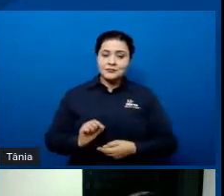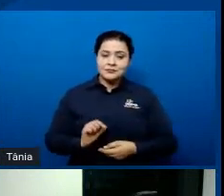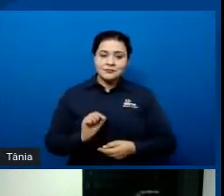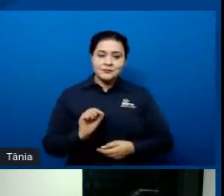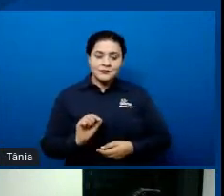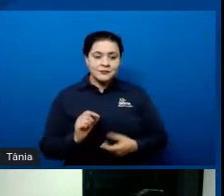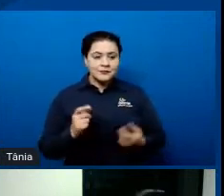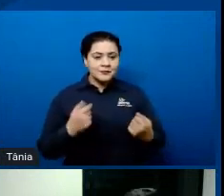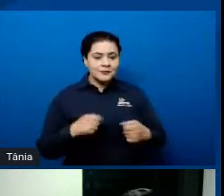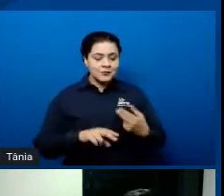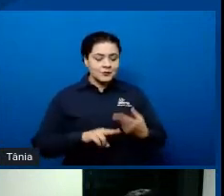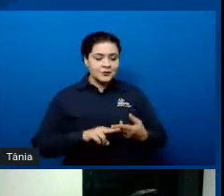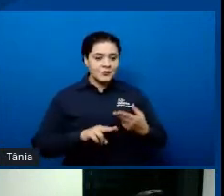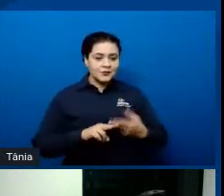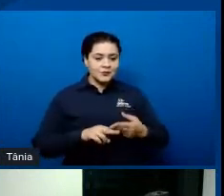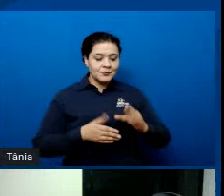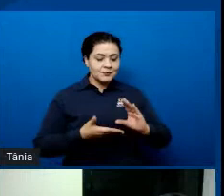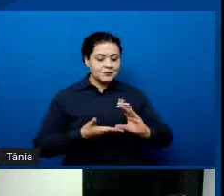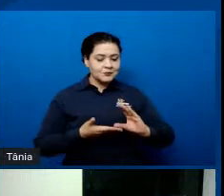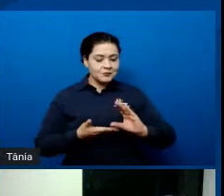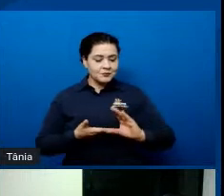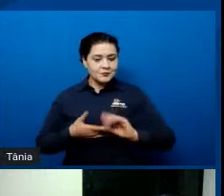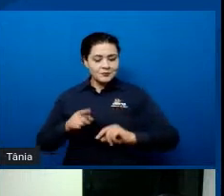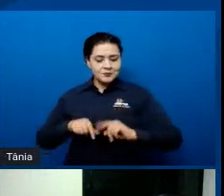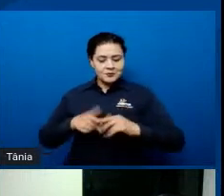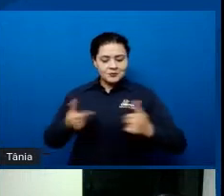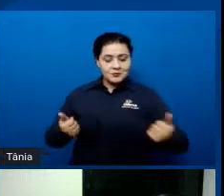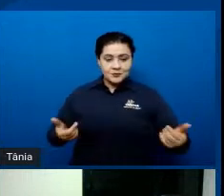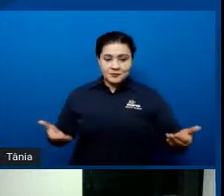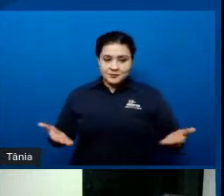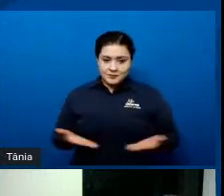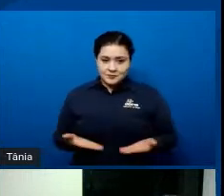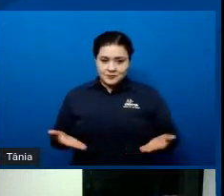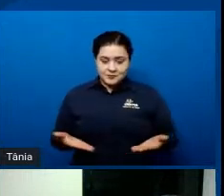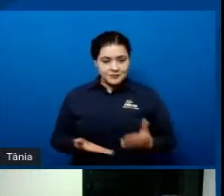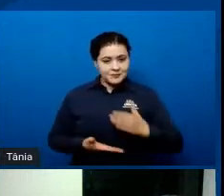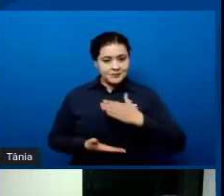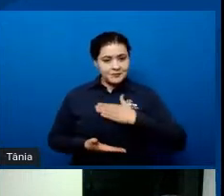Eu tenho que utilizar o recurso que eu tenho agora, né, disponível